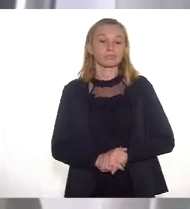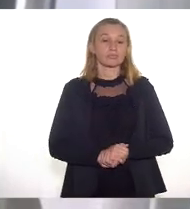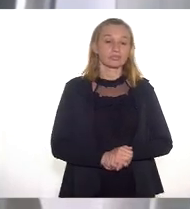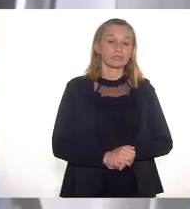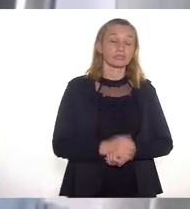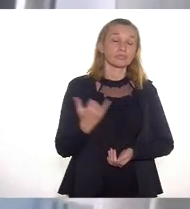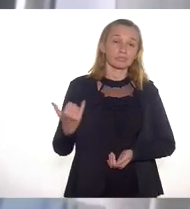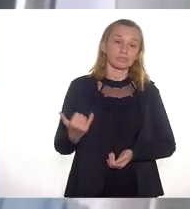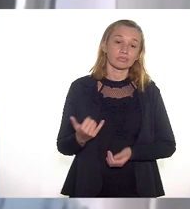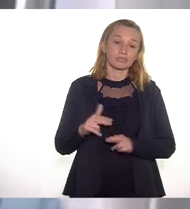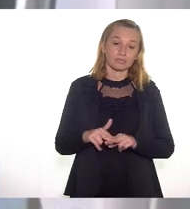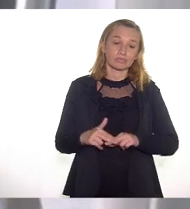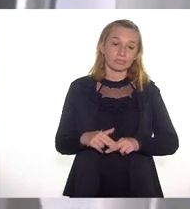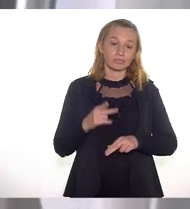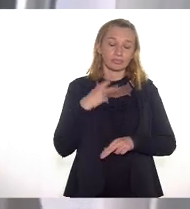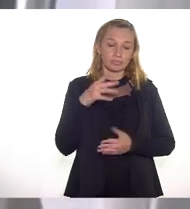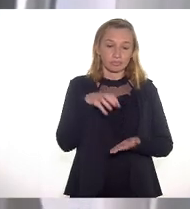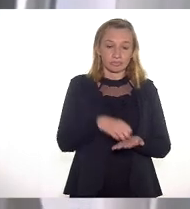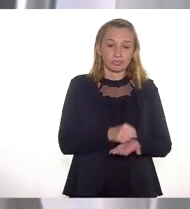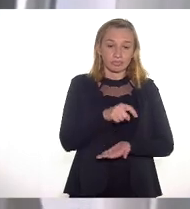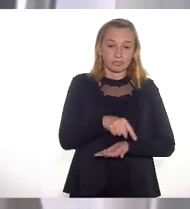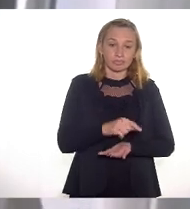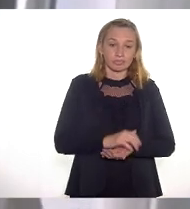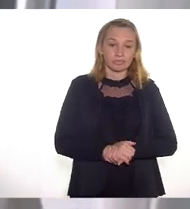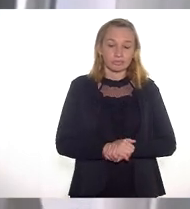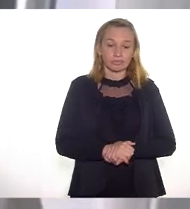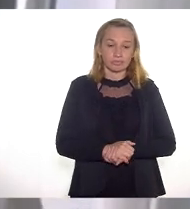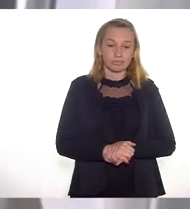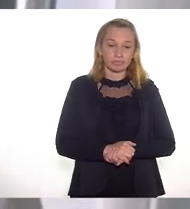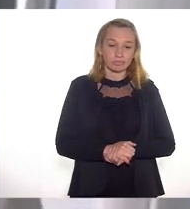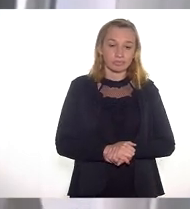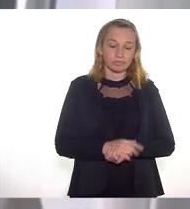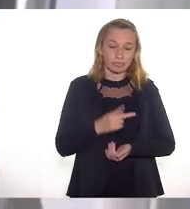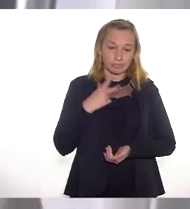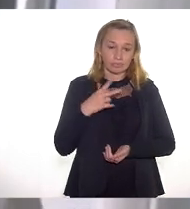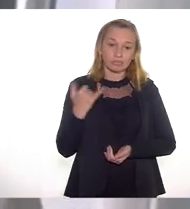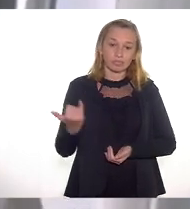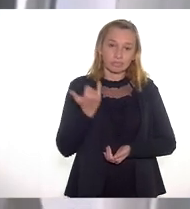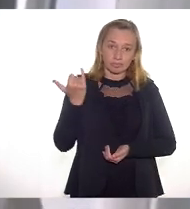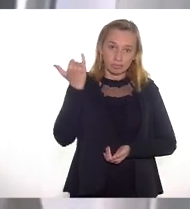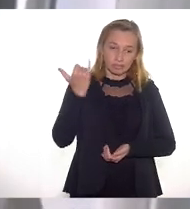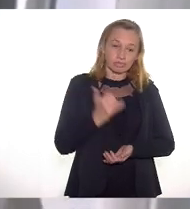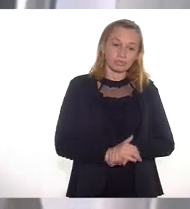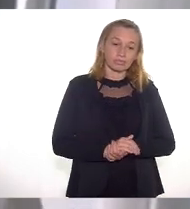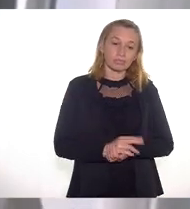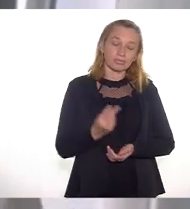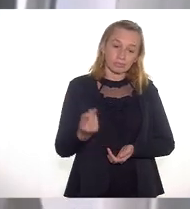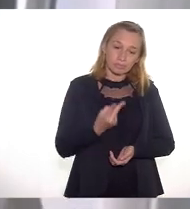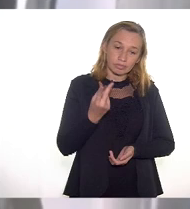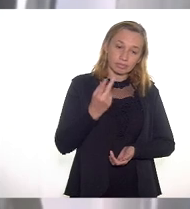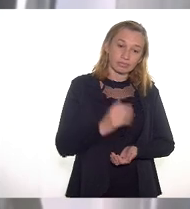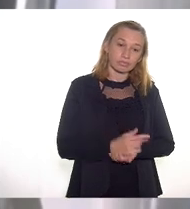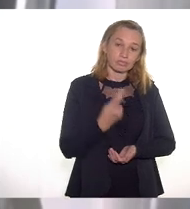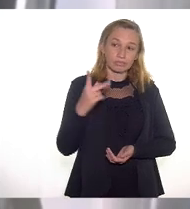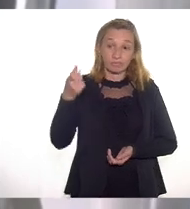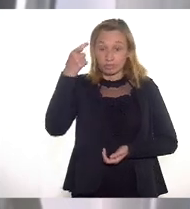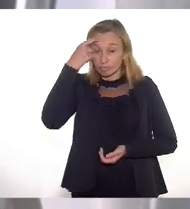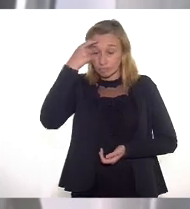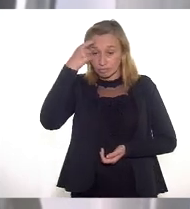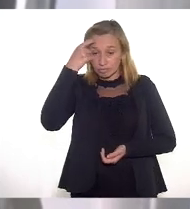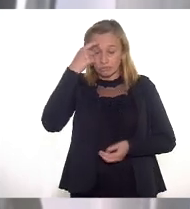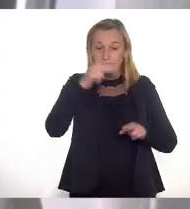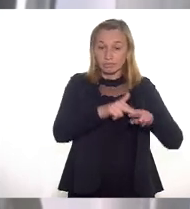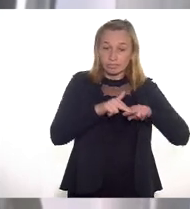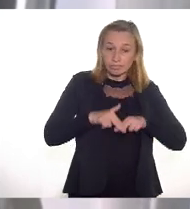E, portanto, fazer aqui esse registro de pesar e da importância de preservarmos a sua memória. E,